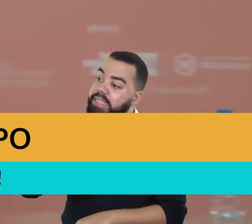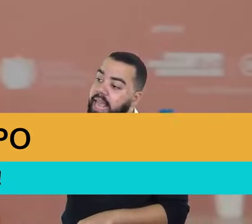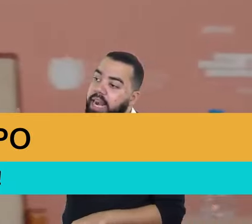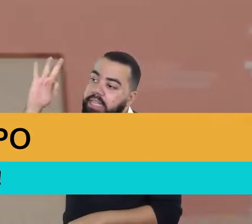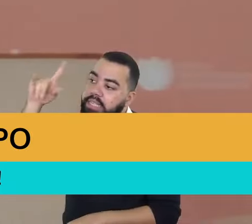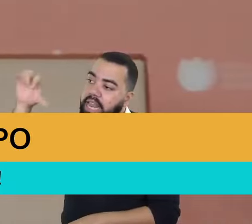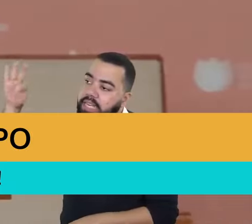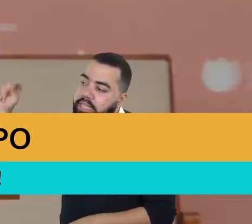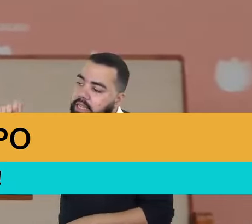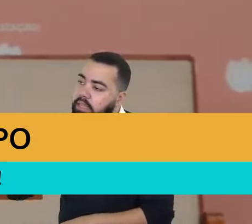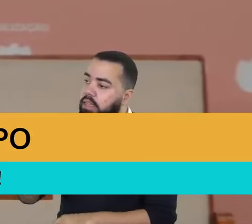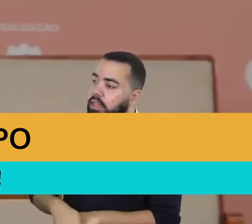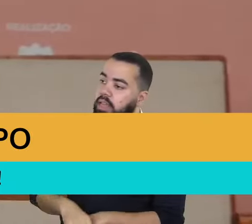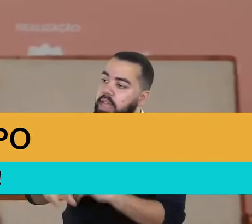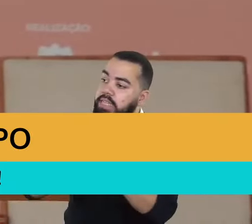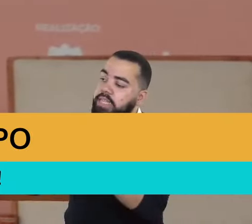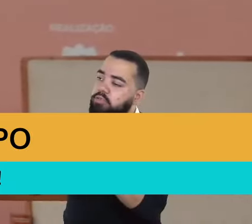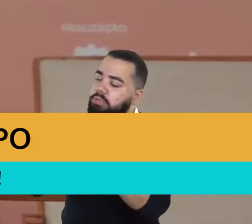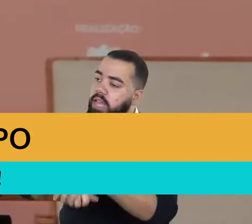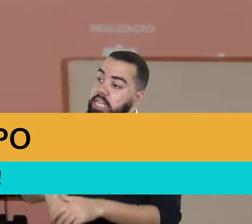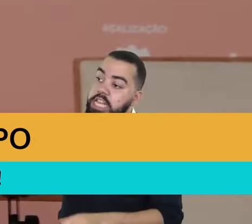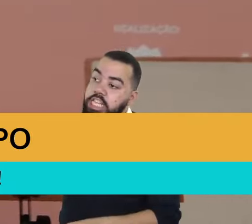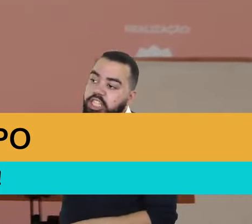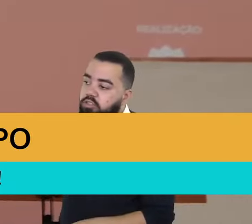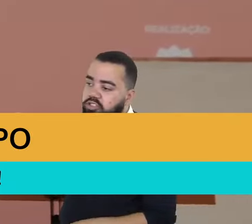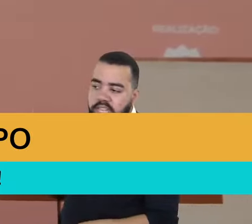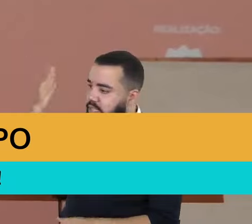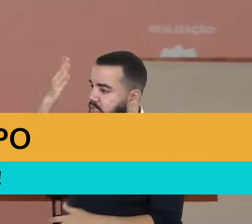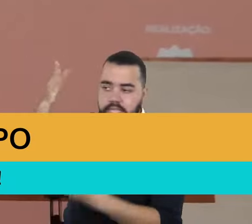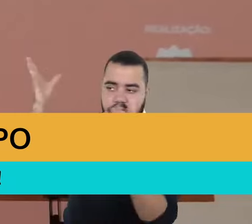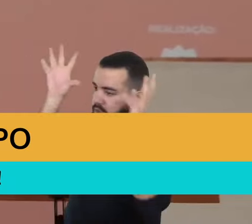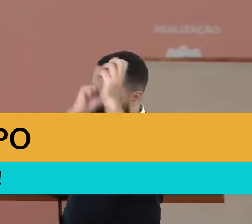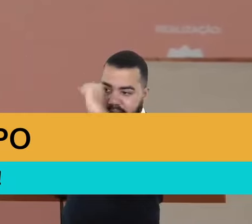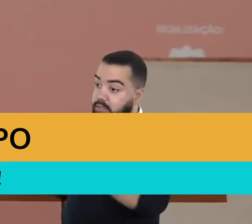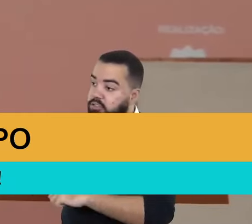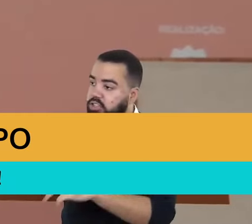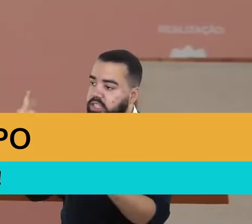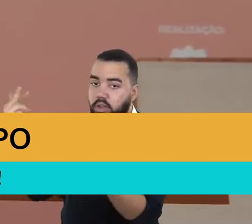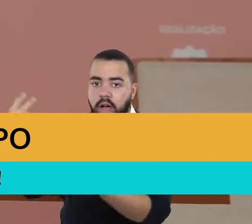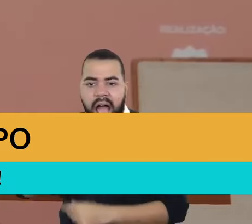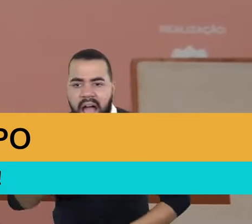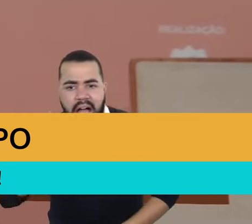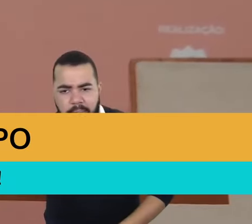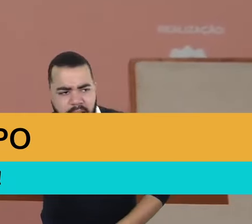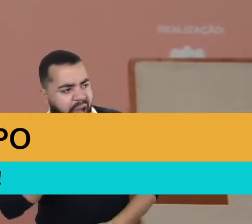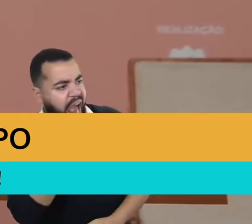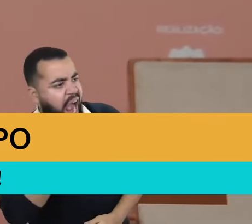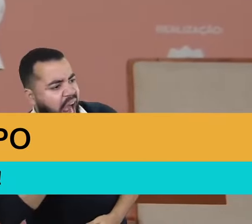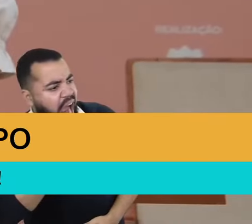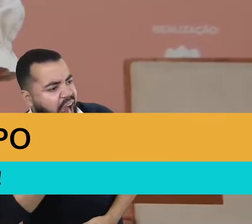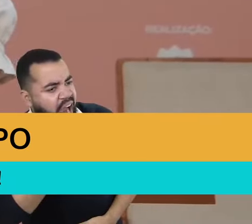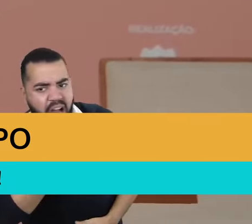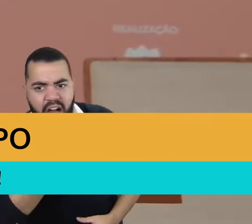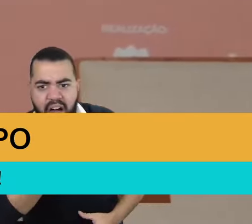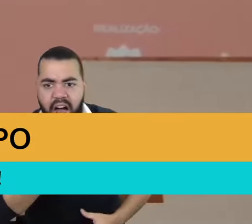a Thalita, é a tartaruga, e quem não aprender vai ficar junto com a tartaruga. Aí minha mãe fez assim, ah! Eu falei, é